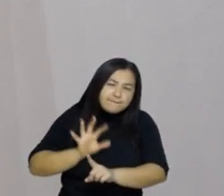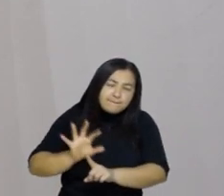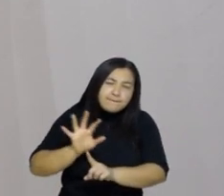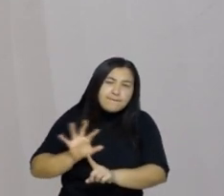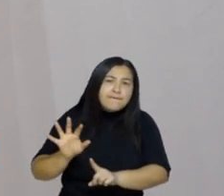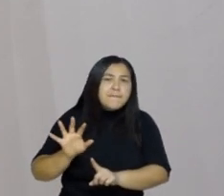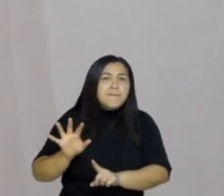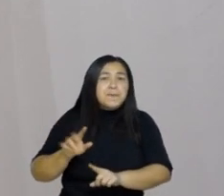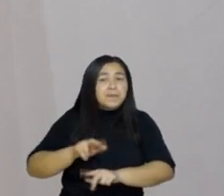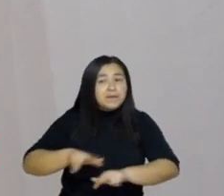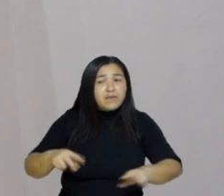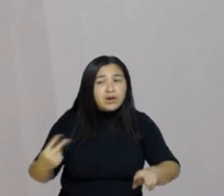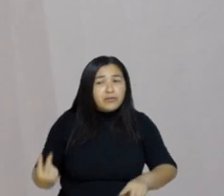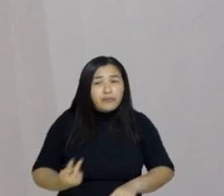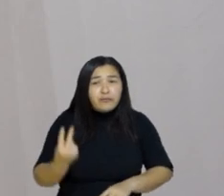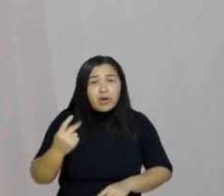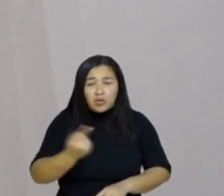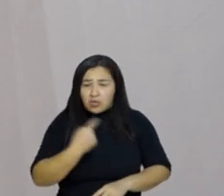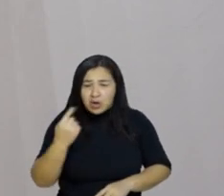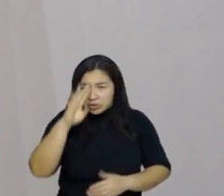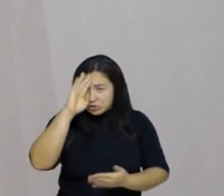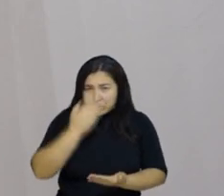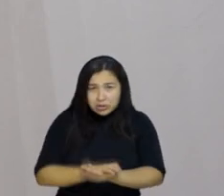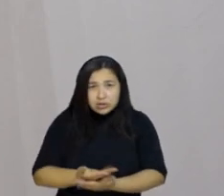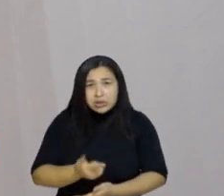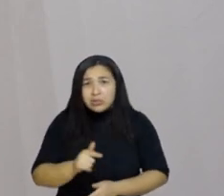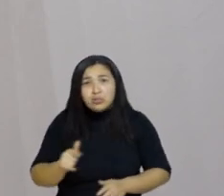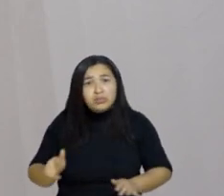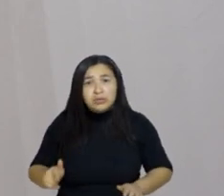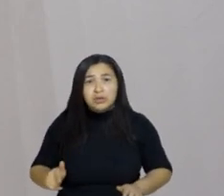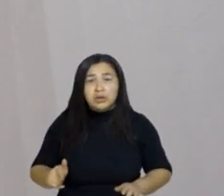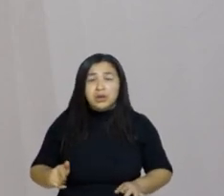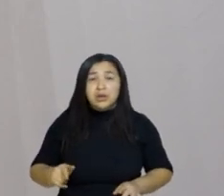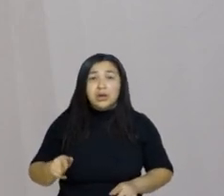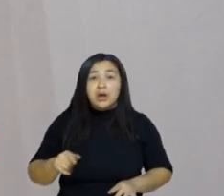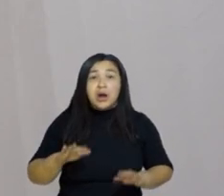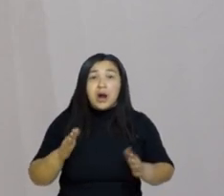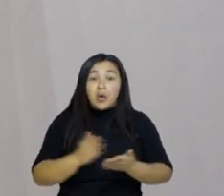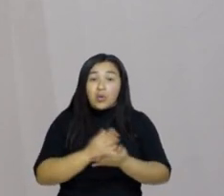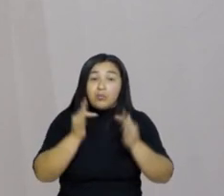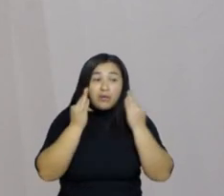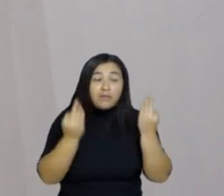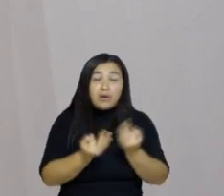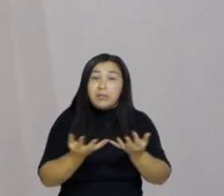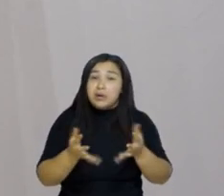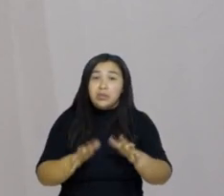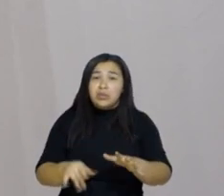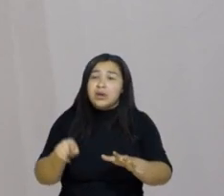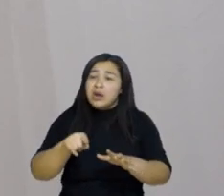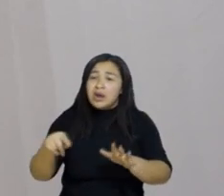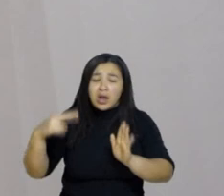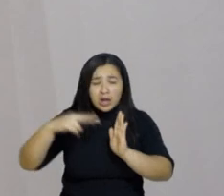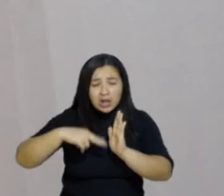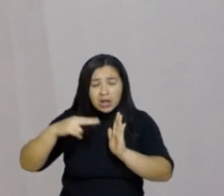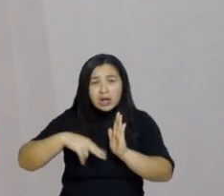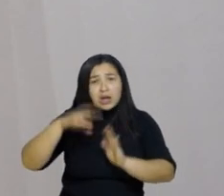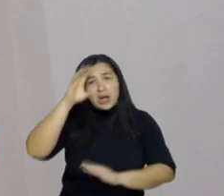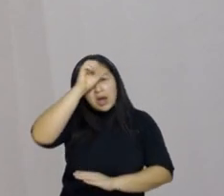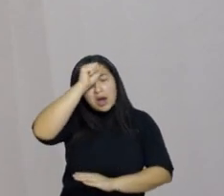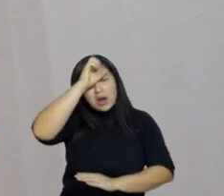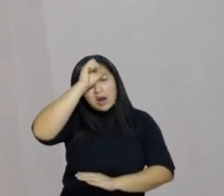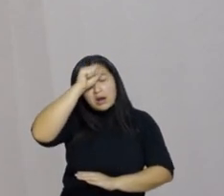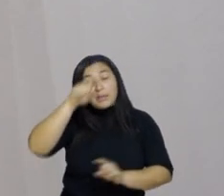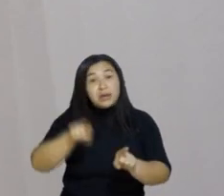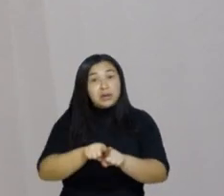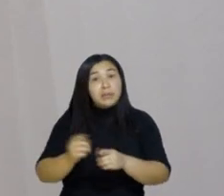acredita, não é o que a família quer que ela aprenda, e não é o que realmente uma criança ou até um adolescente